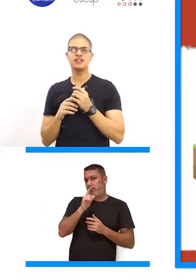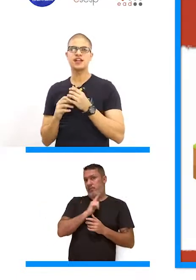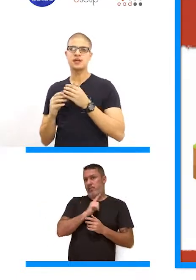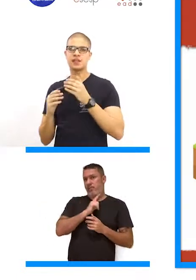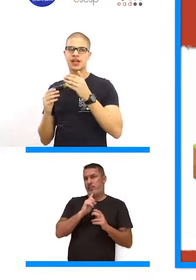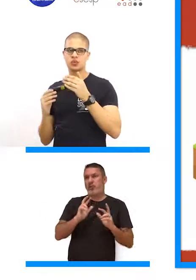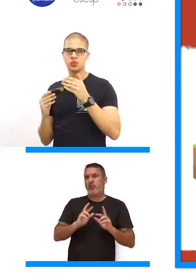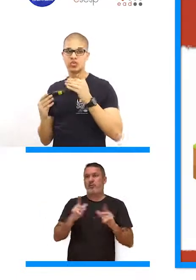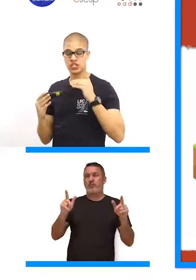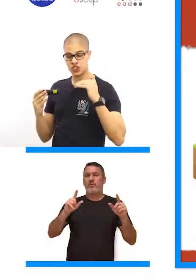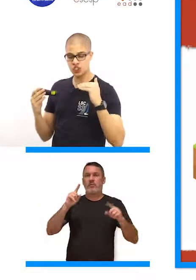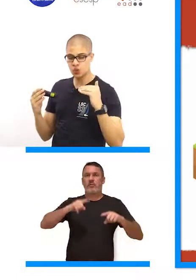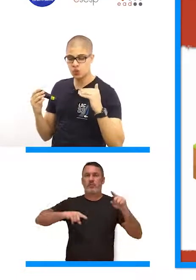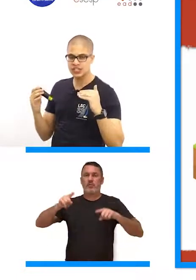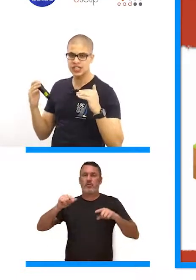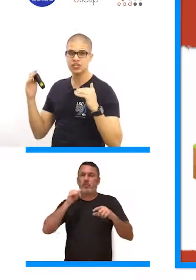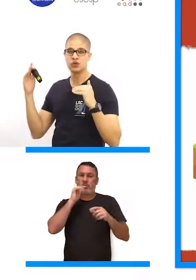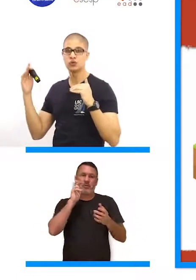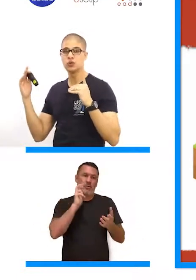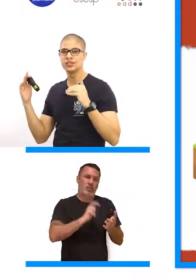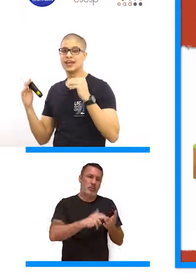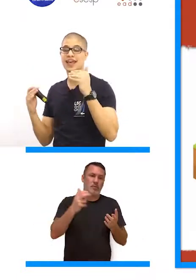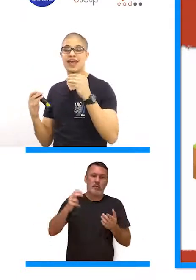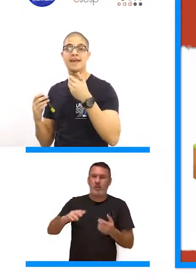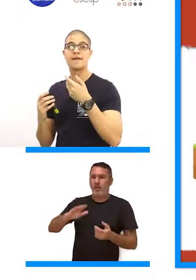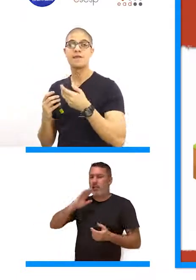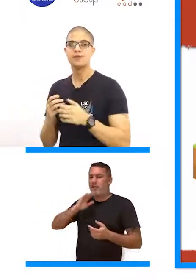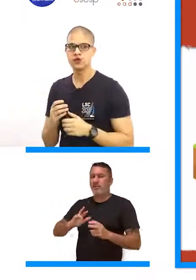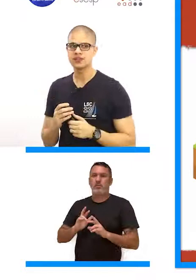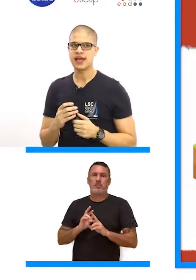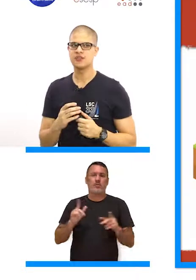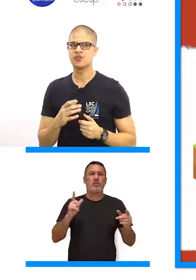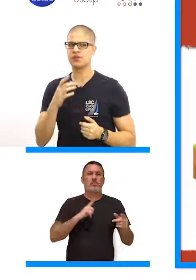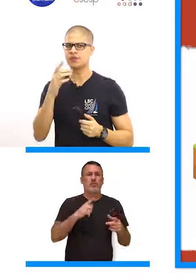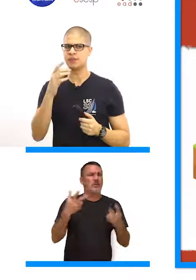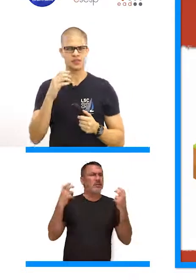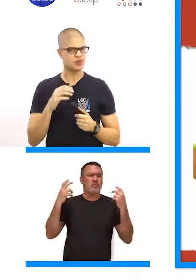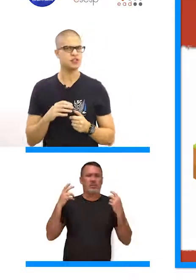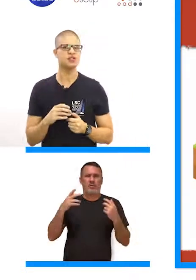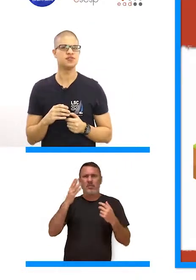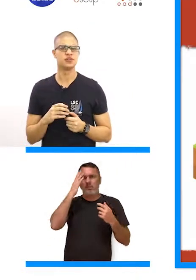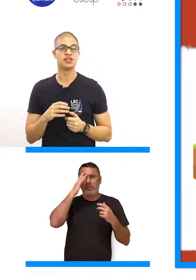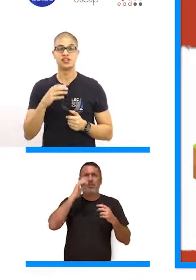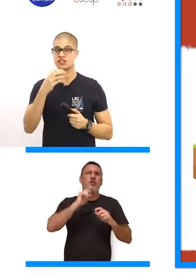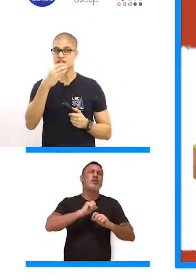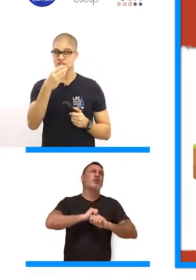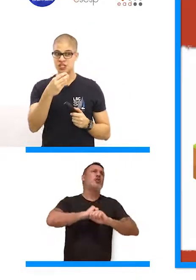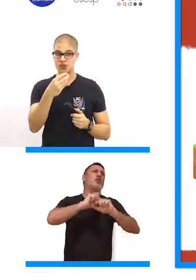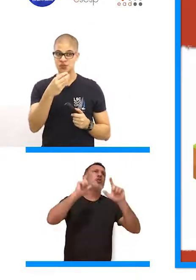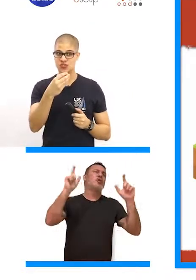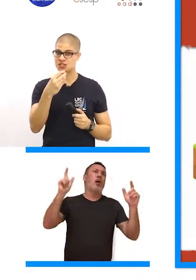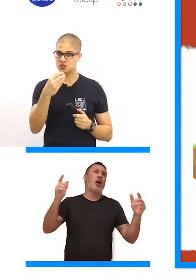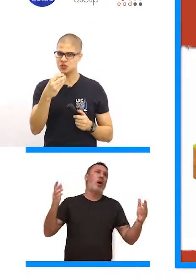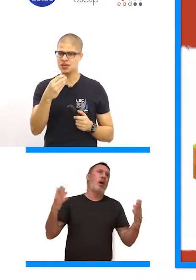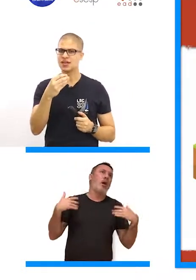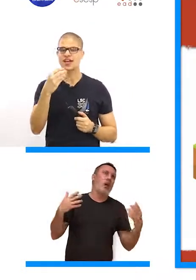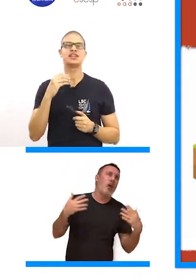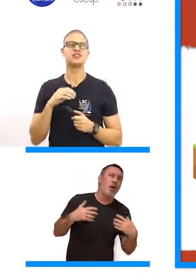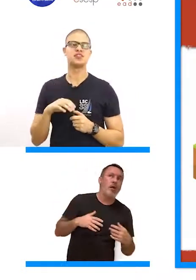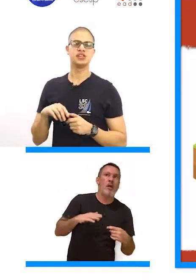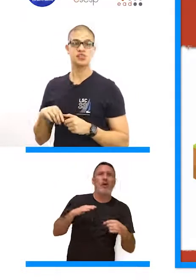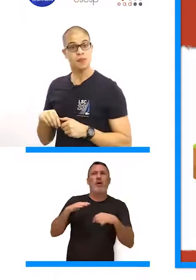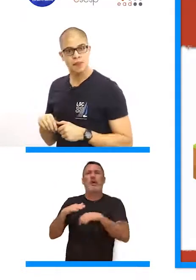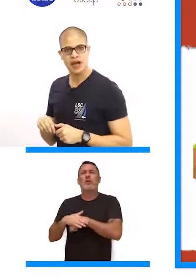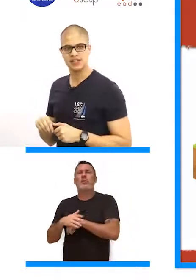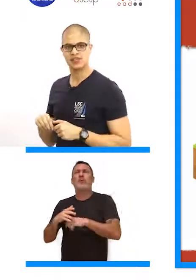existe entre a temperatura diurna e noturna é notável e perceptível. Sentimos isso